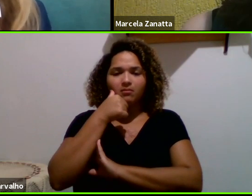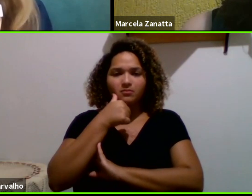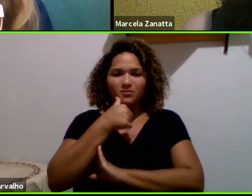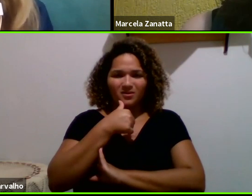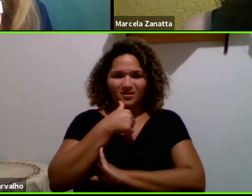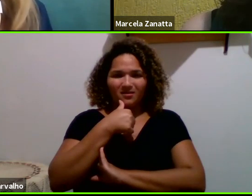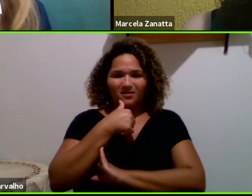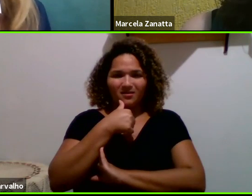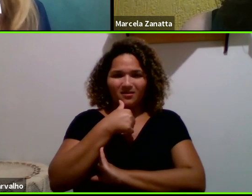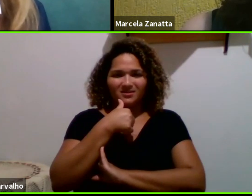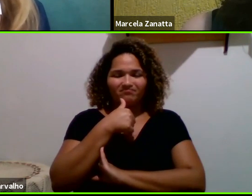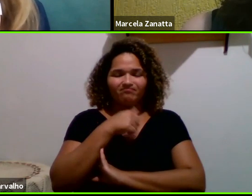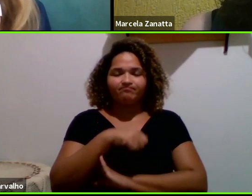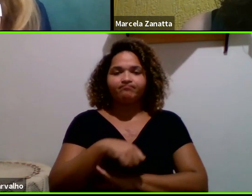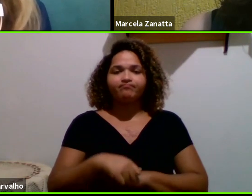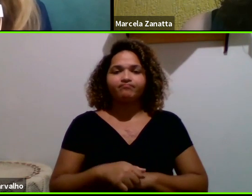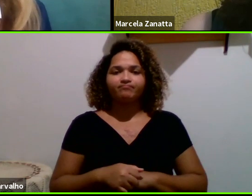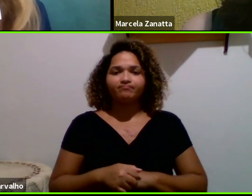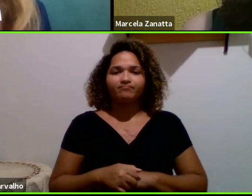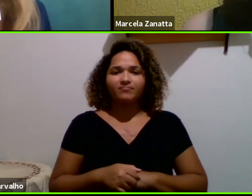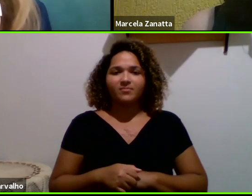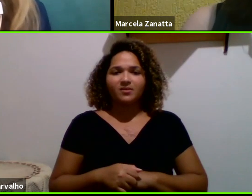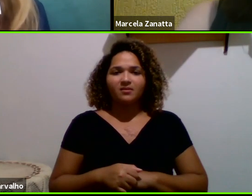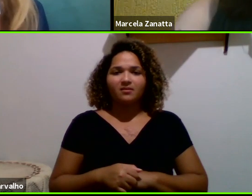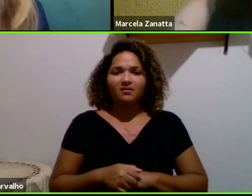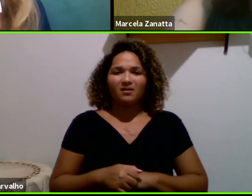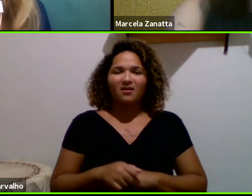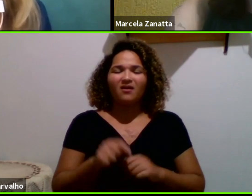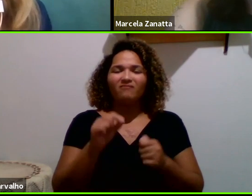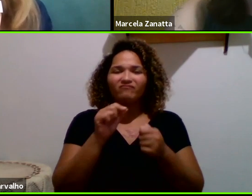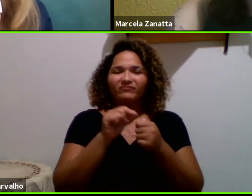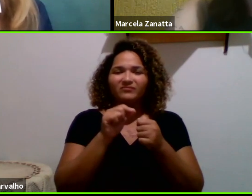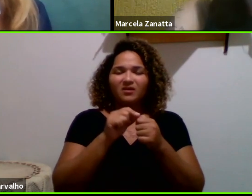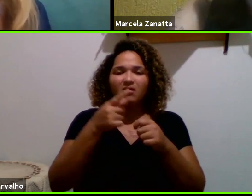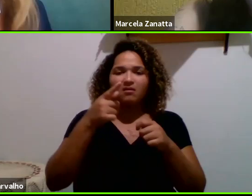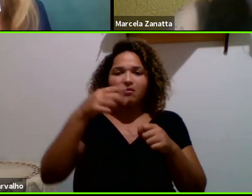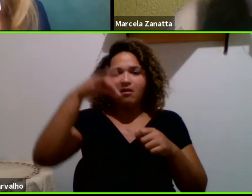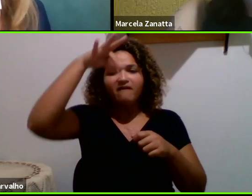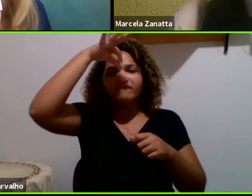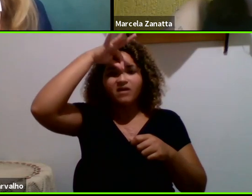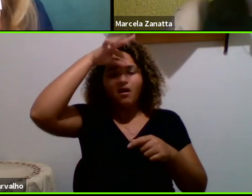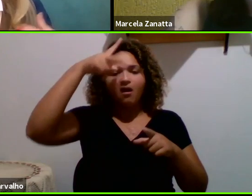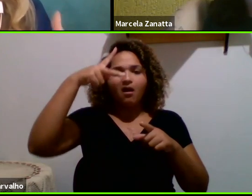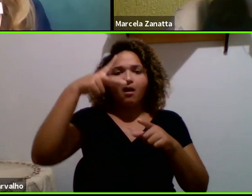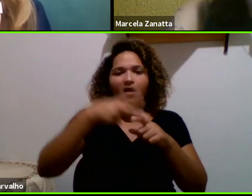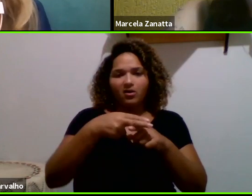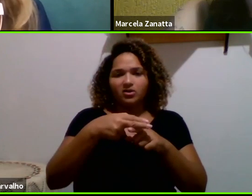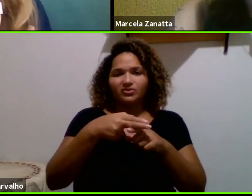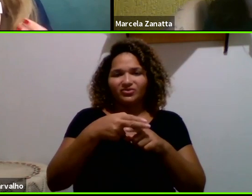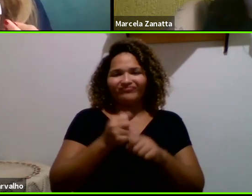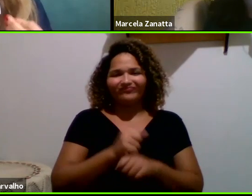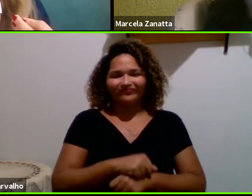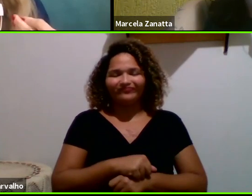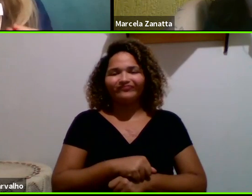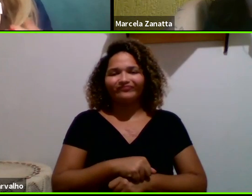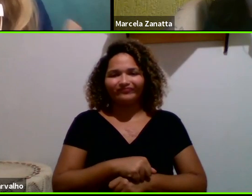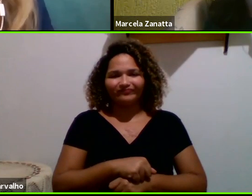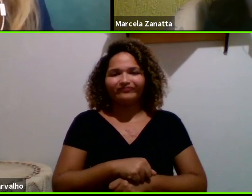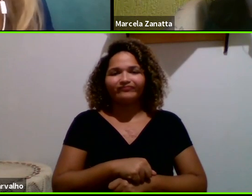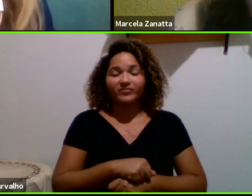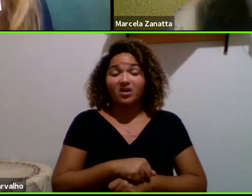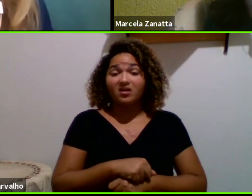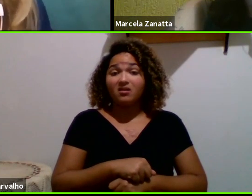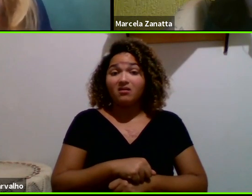foram submetidas a episiotomia sem critério, e a Organização Mundial de Saúde ela traz que menos